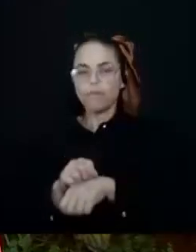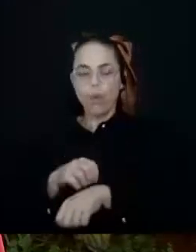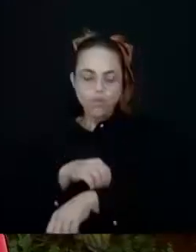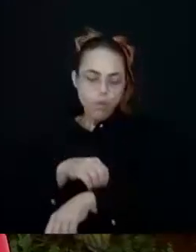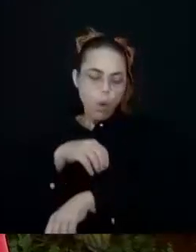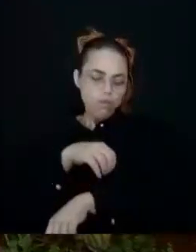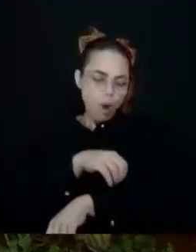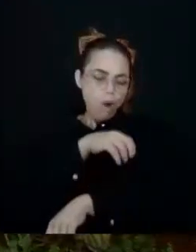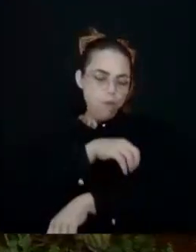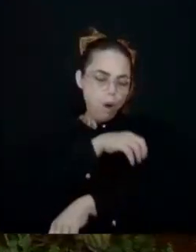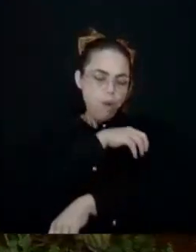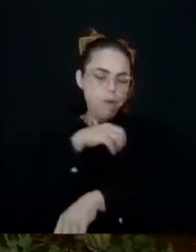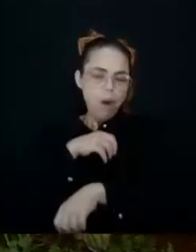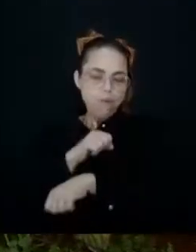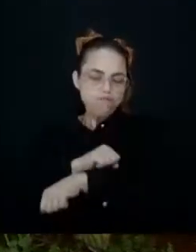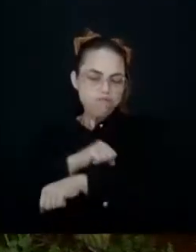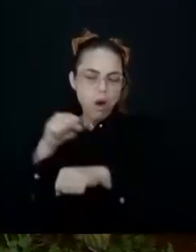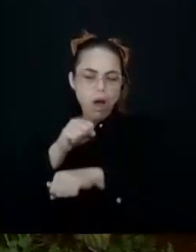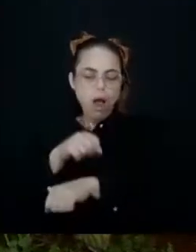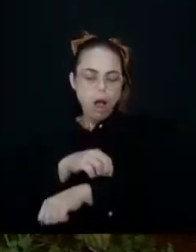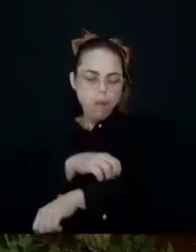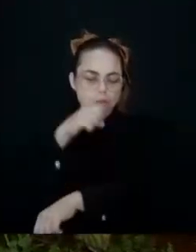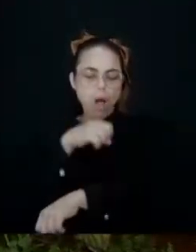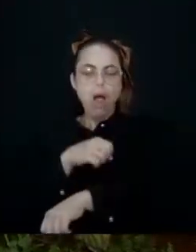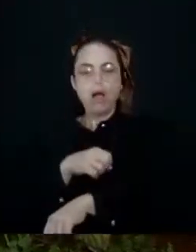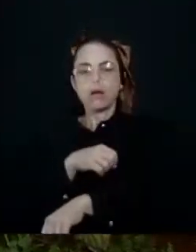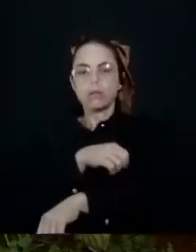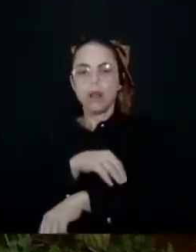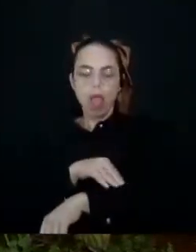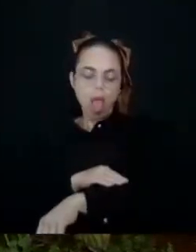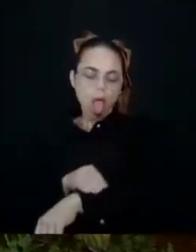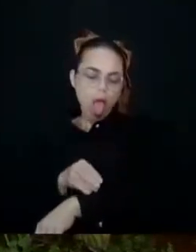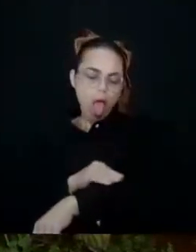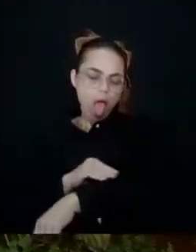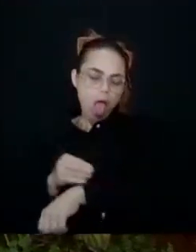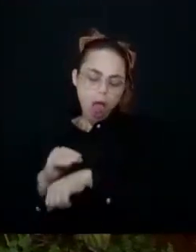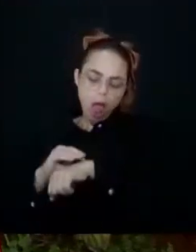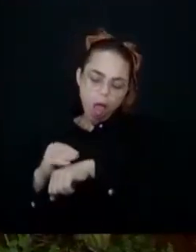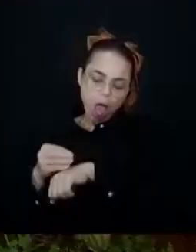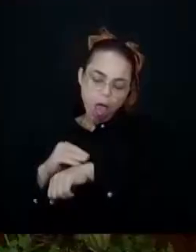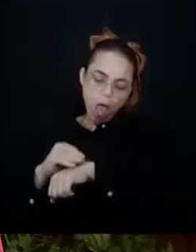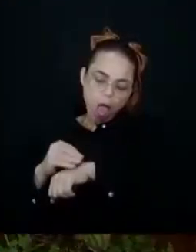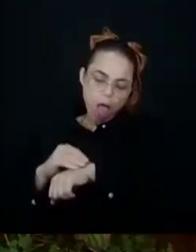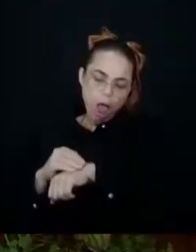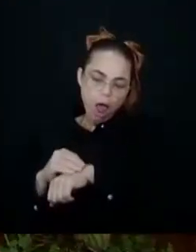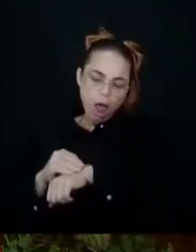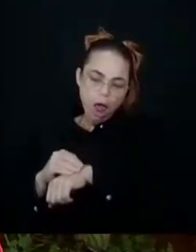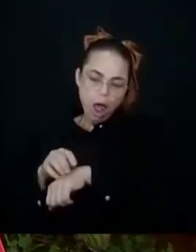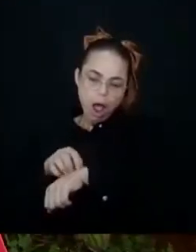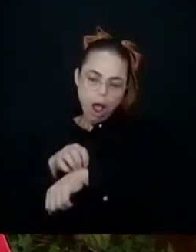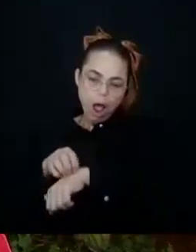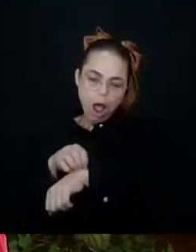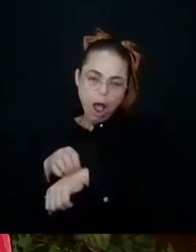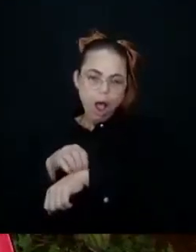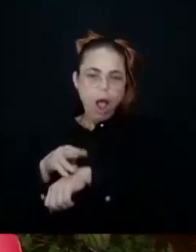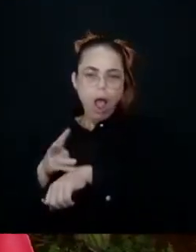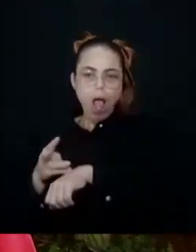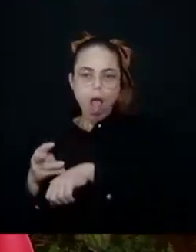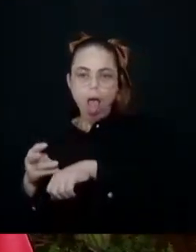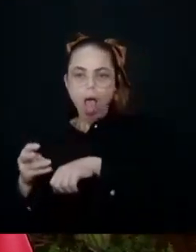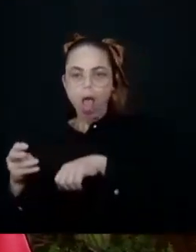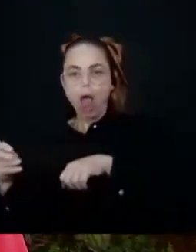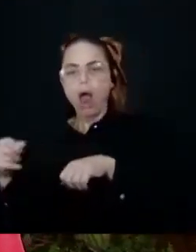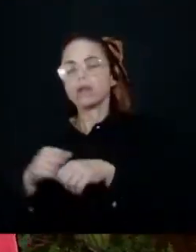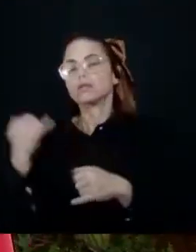vai romper e formar uma crosta, né? Uma casquinha, e vai cicatrizar e desaparecer. É importante